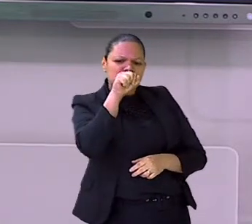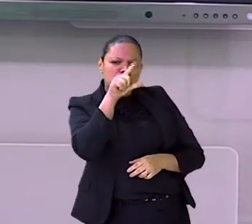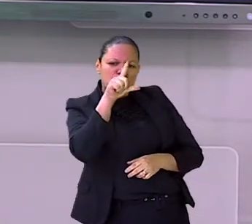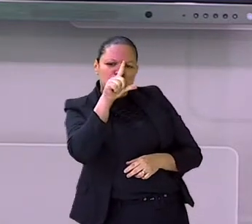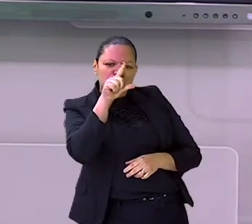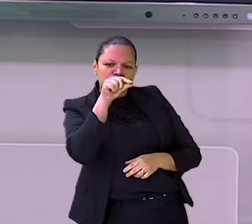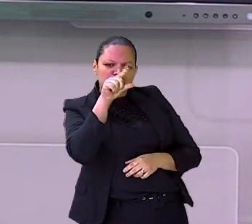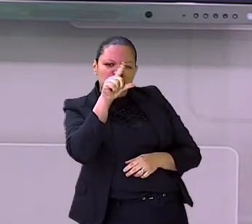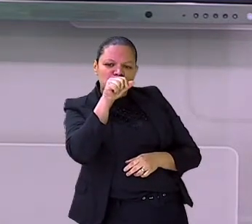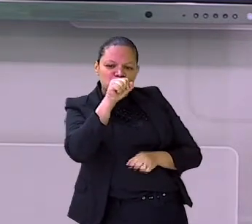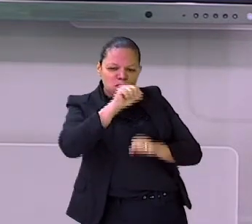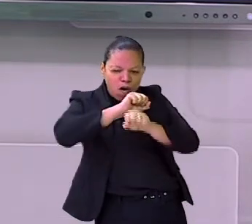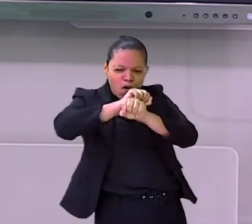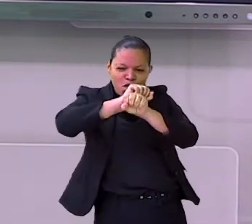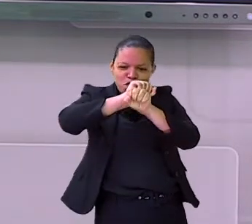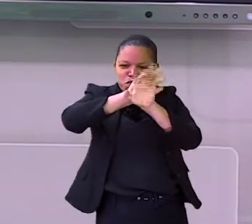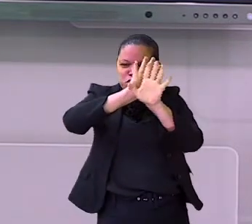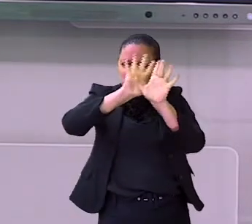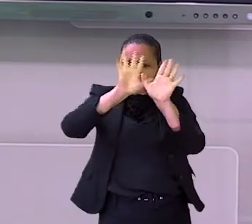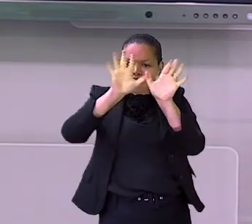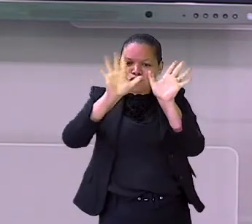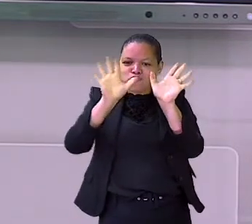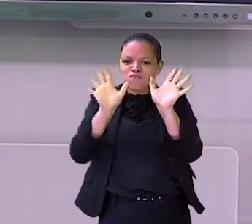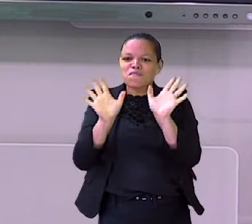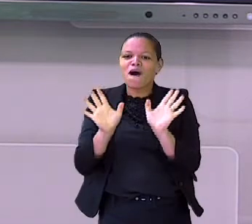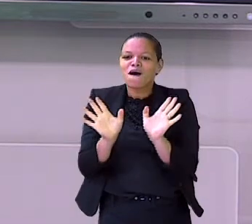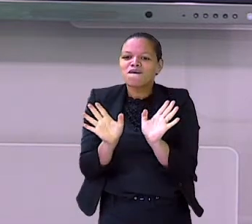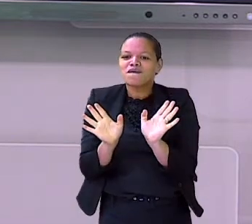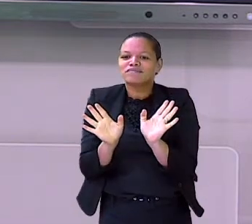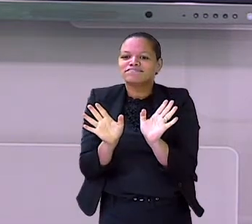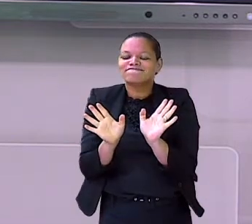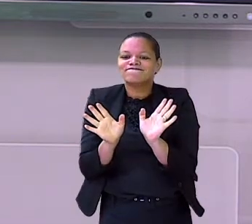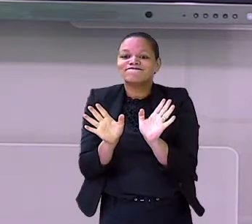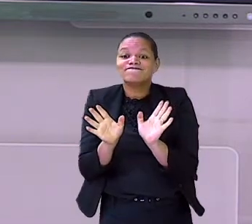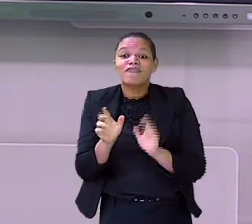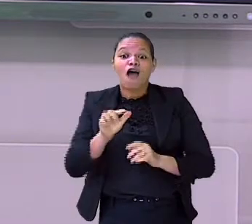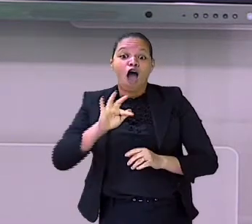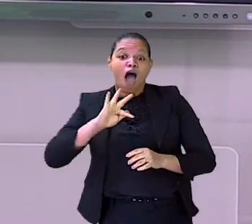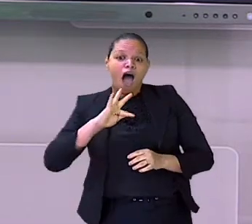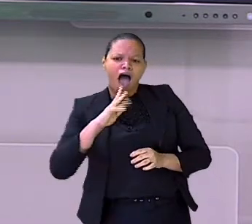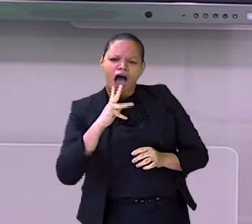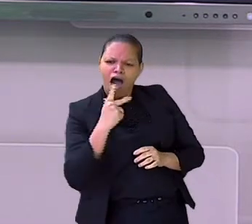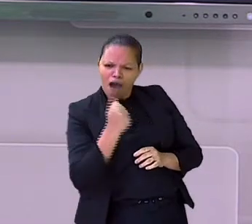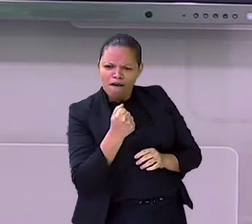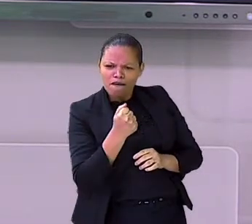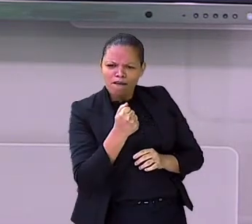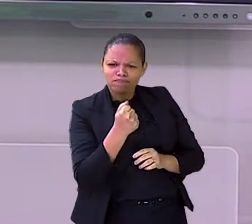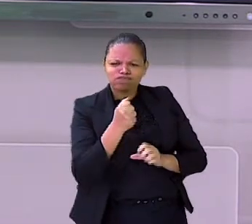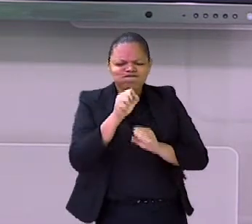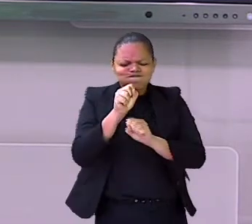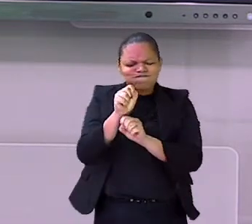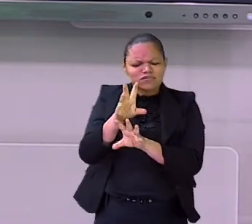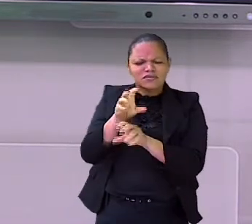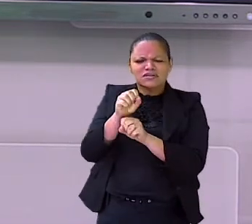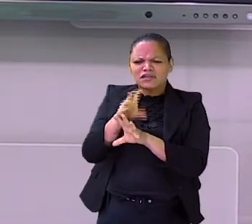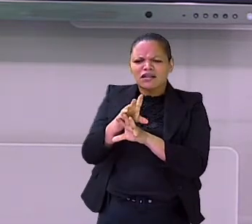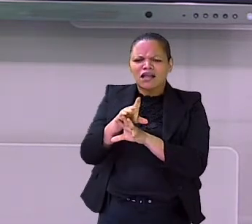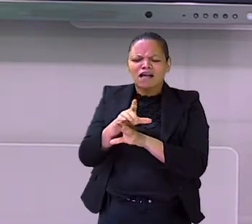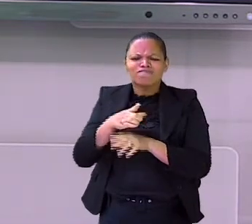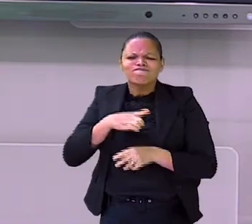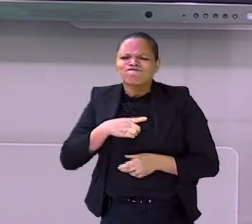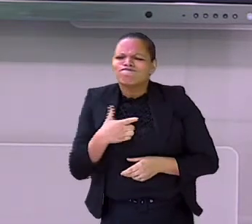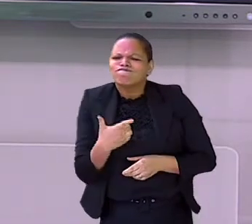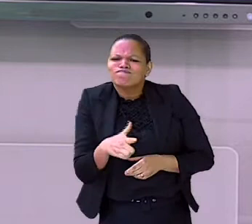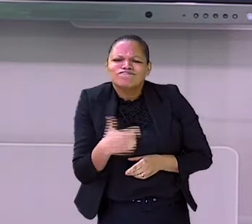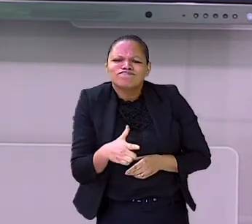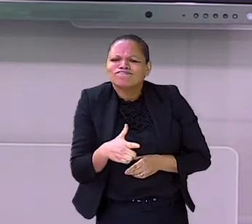pôde perceber que essa fábula vem nos ensinar que ninguém é perfeito que não tenha nenhum